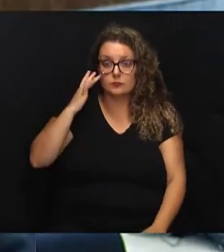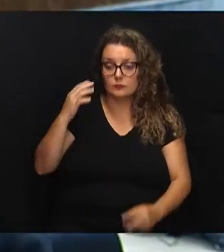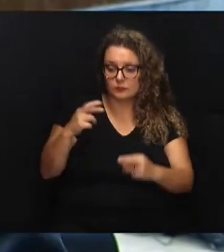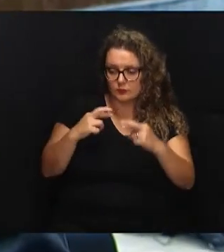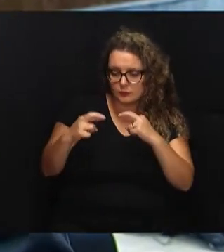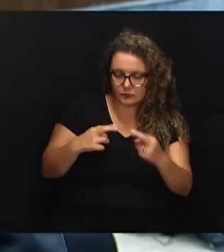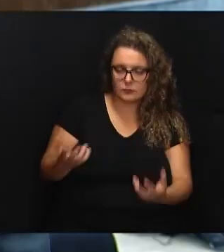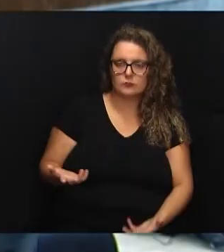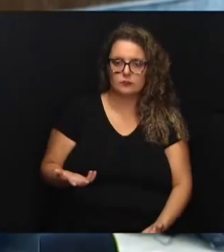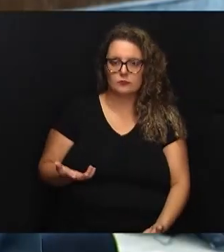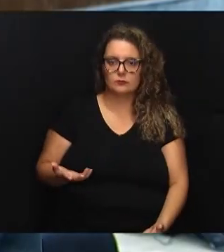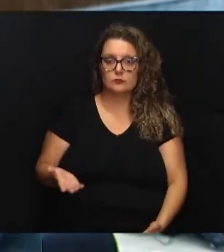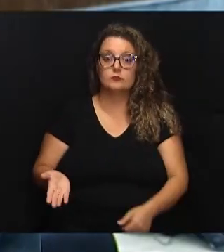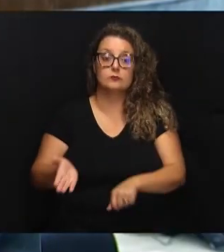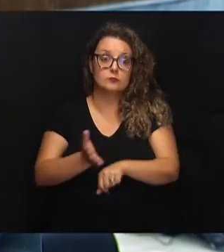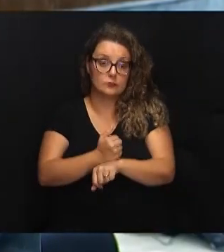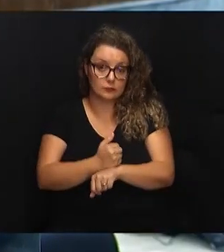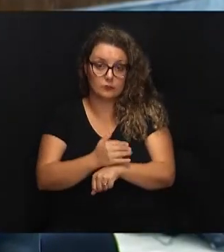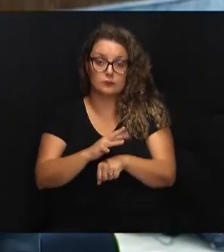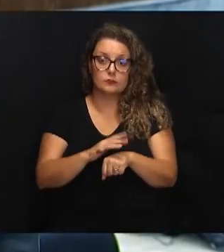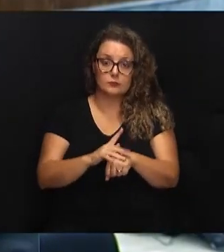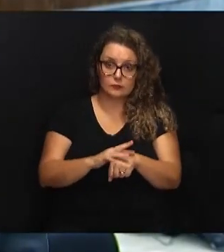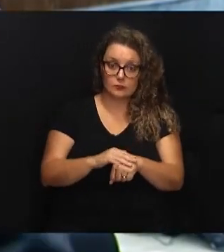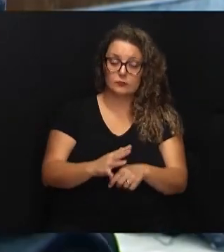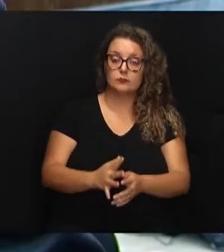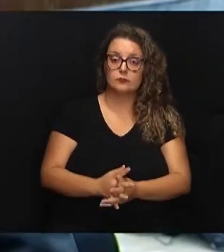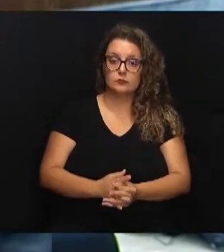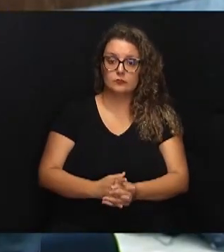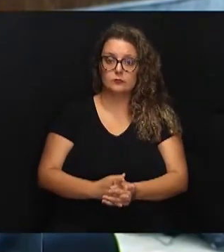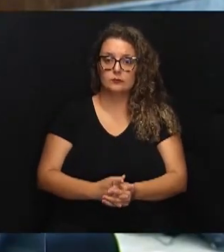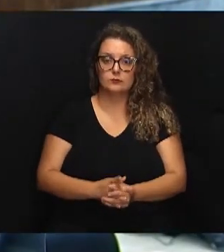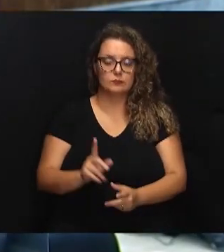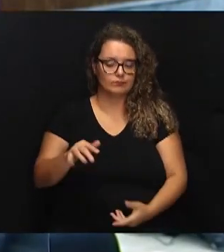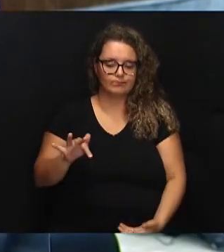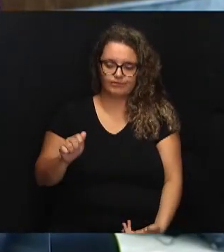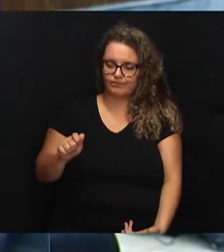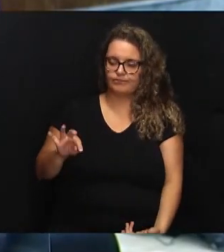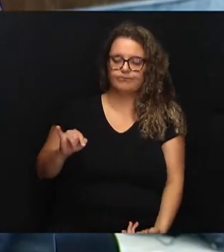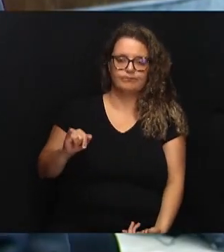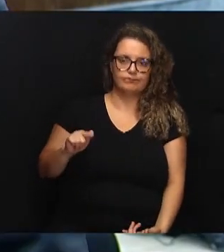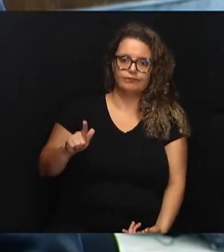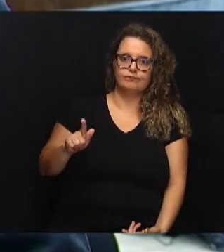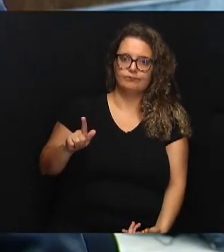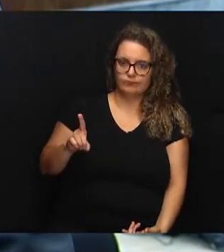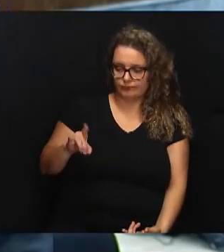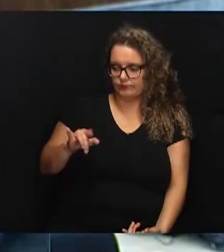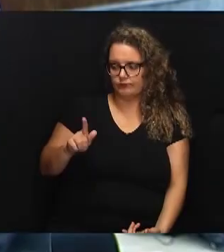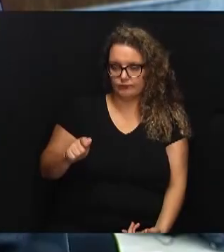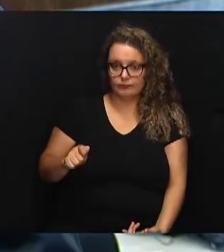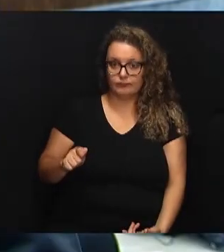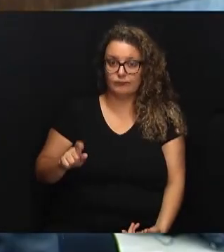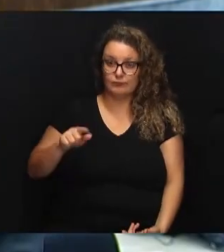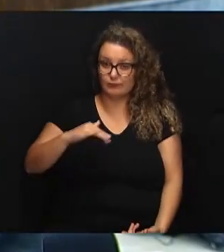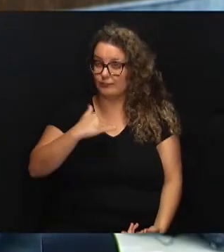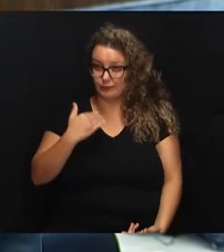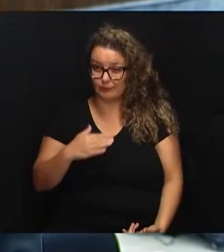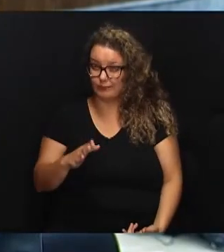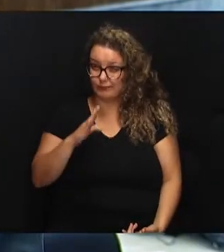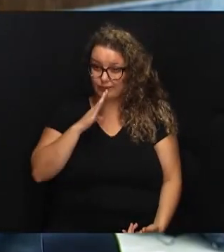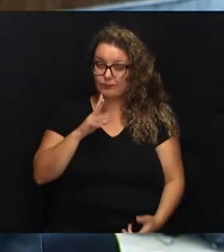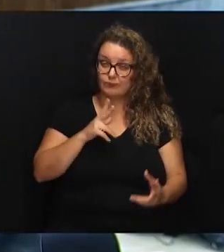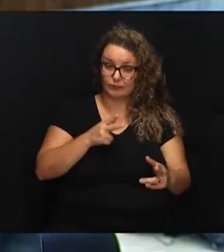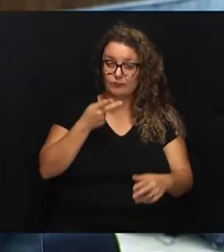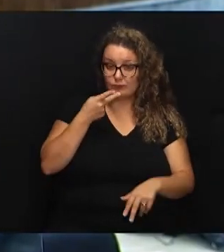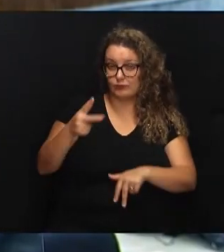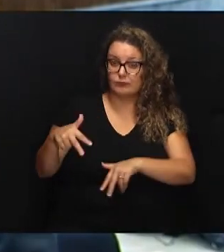né, precoce, né, dessa doença, que é fatídica, realmente ela é mortal, né, e silenciosa, como eu falei na tribuna.